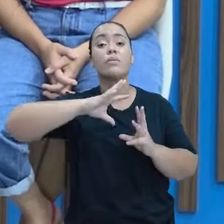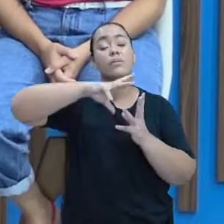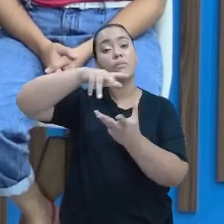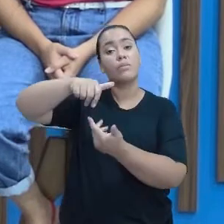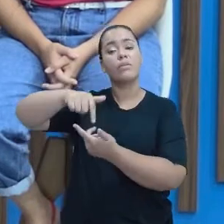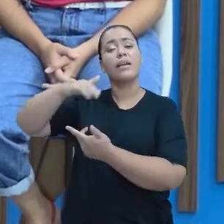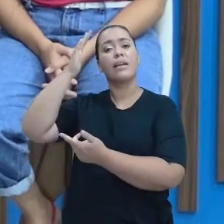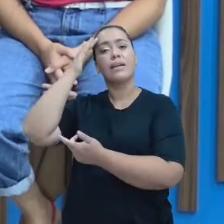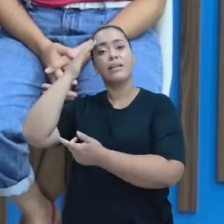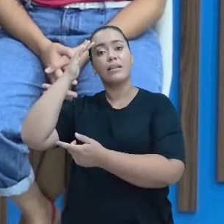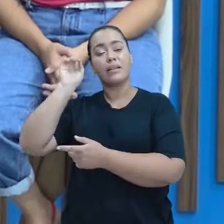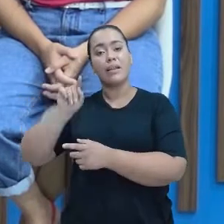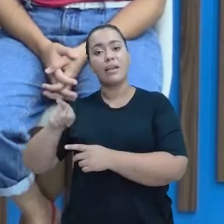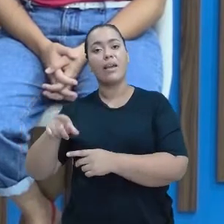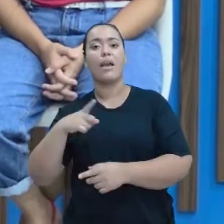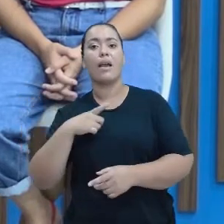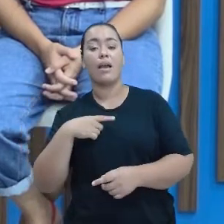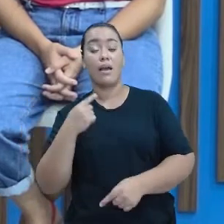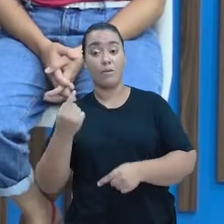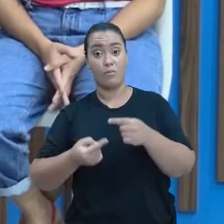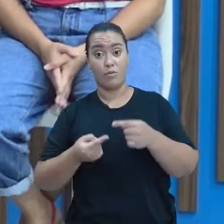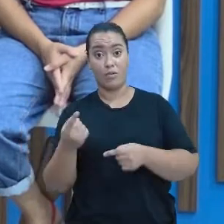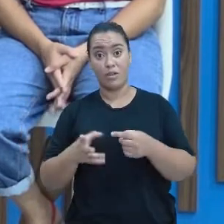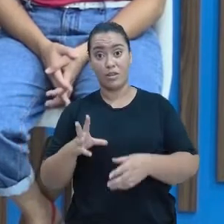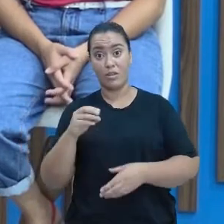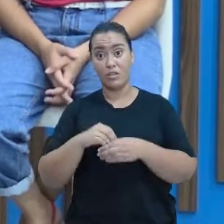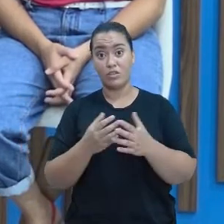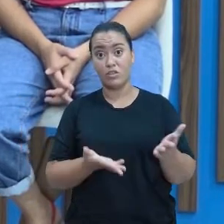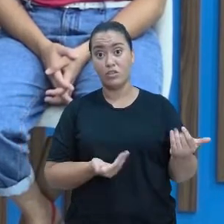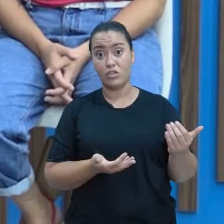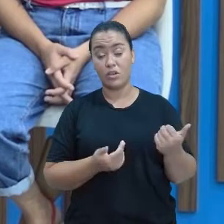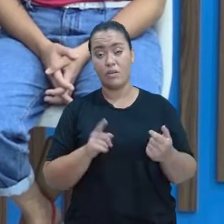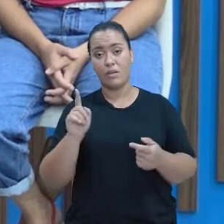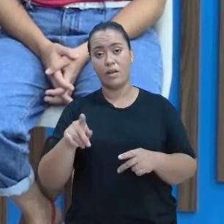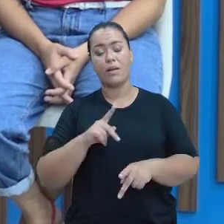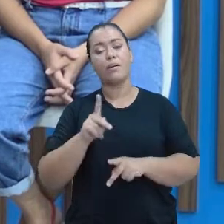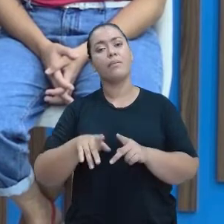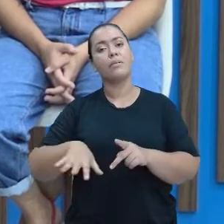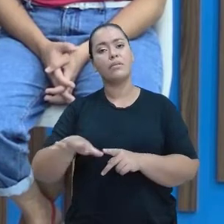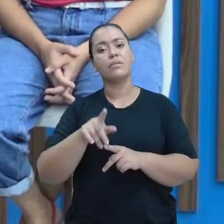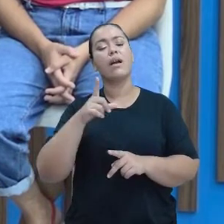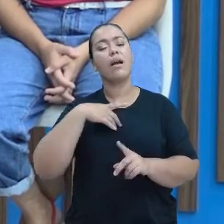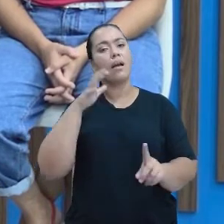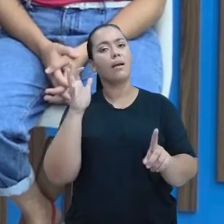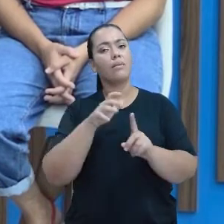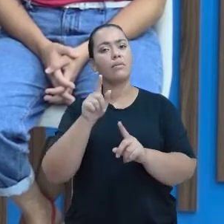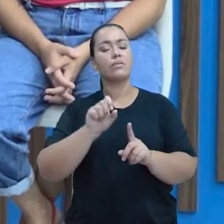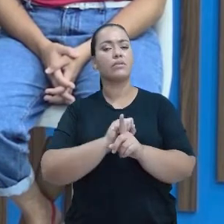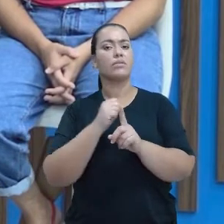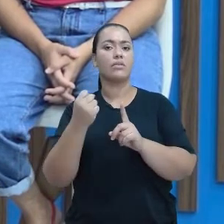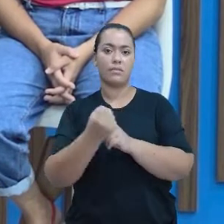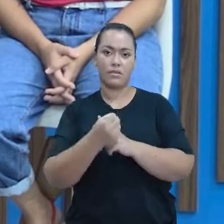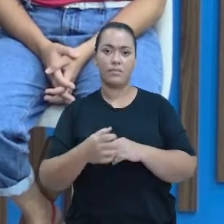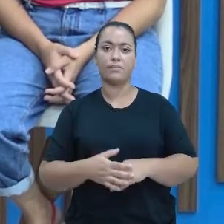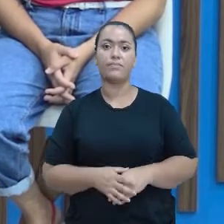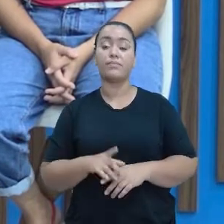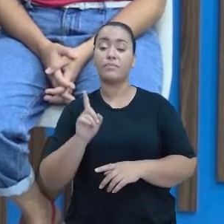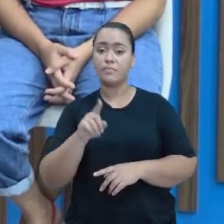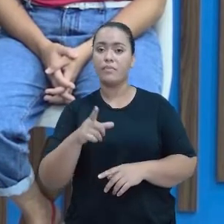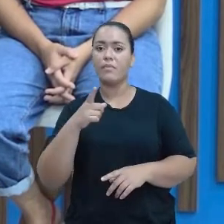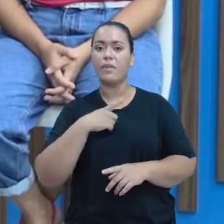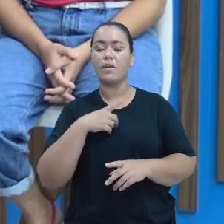a ação política desses jovens e dessas pessoas é que vai impactar a nossa sociedade, é que